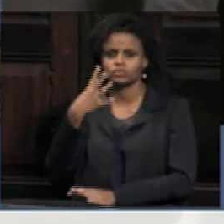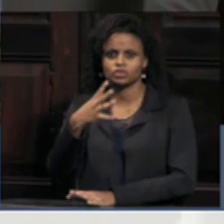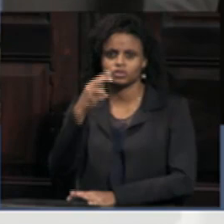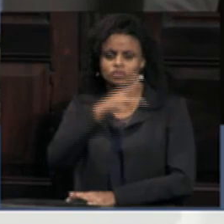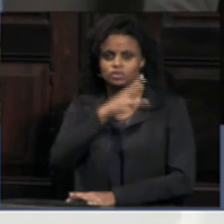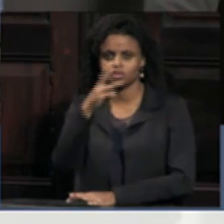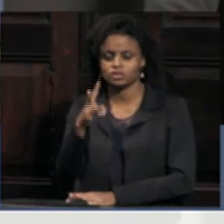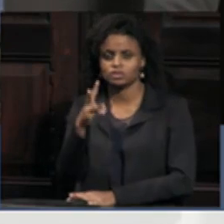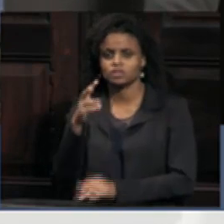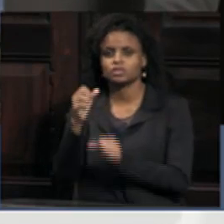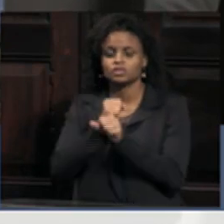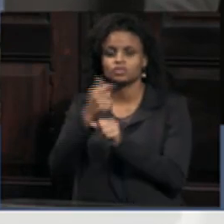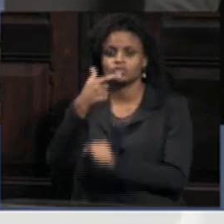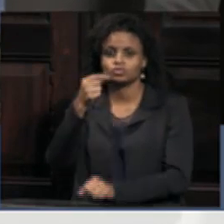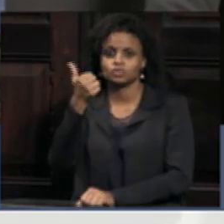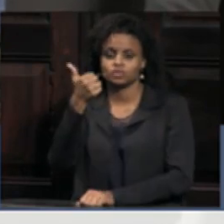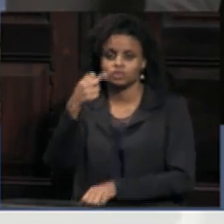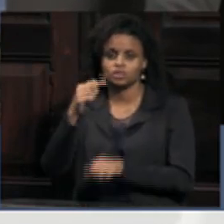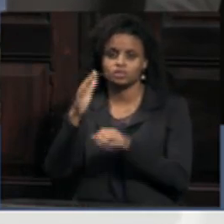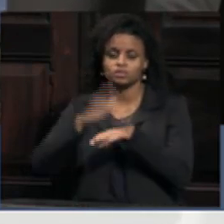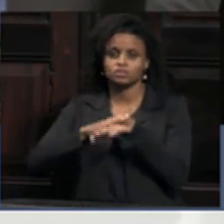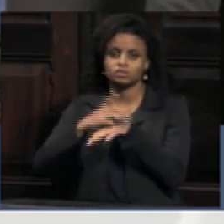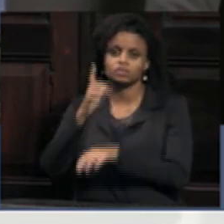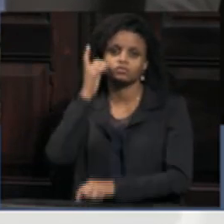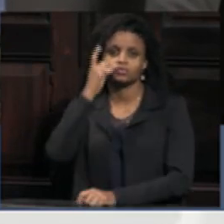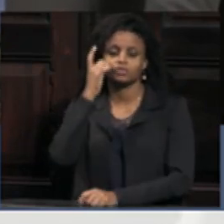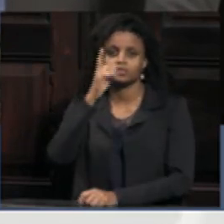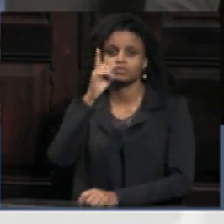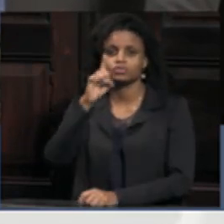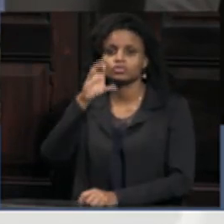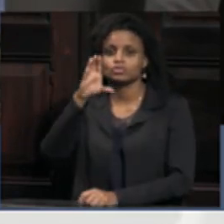3433/2017, de autoria de deputados André Siciliano e Gilberto Palmares.